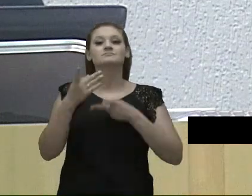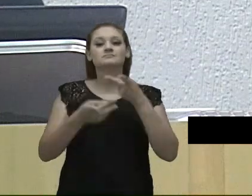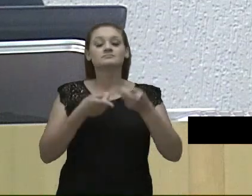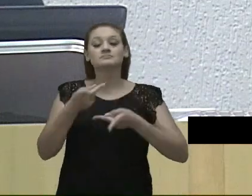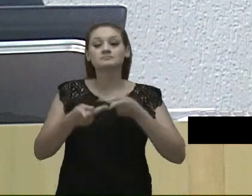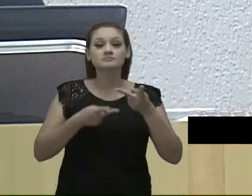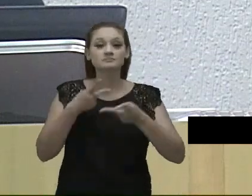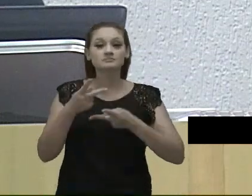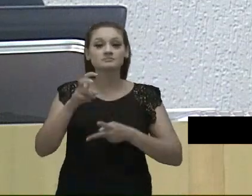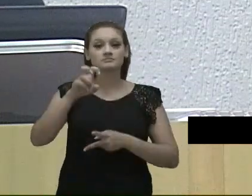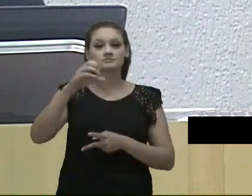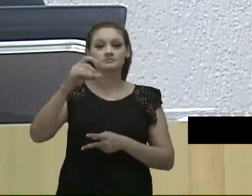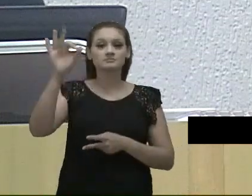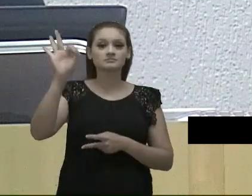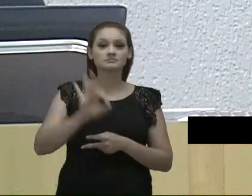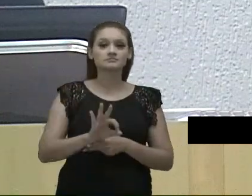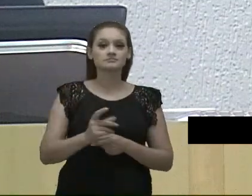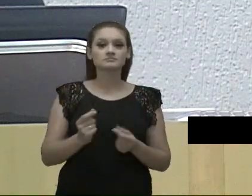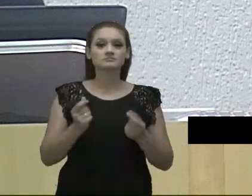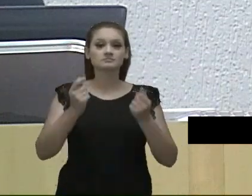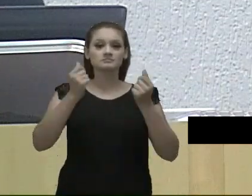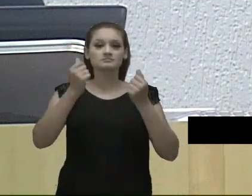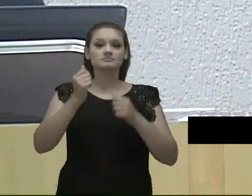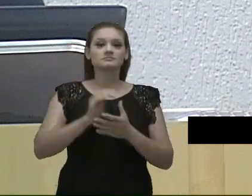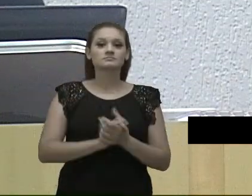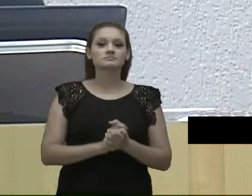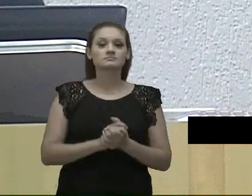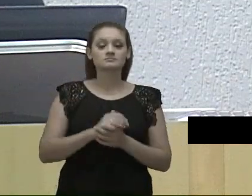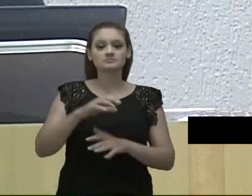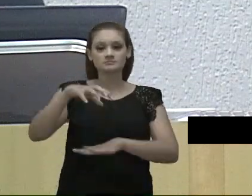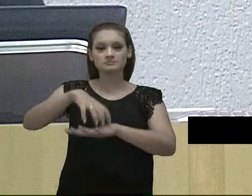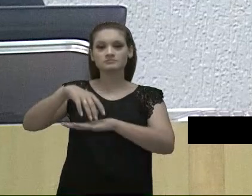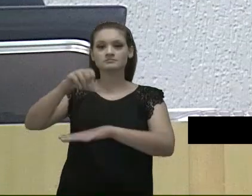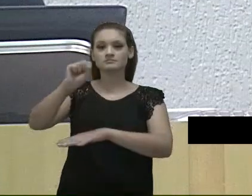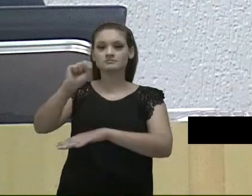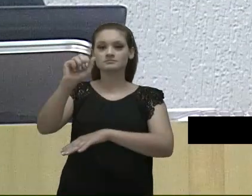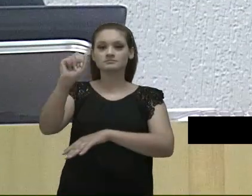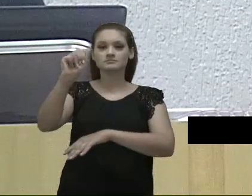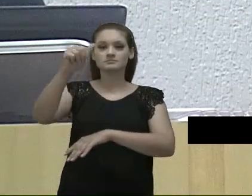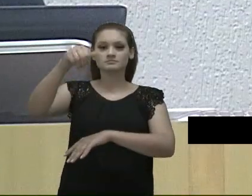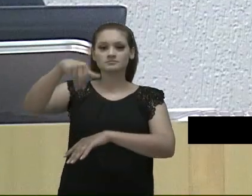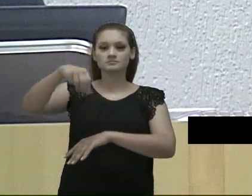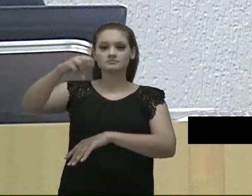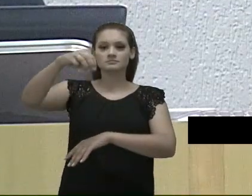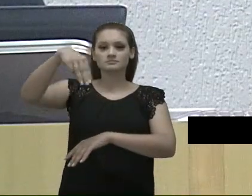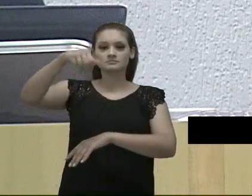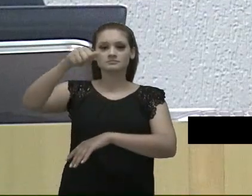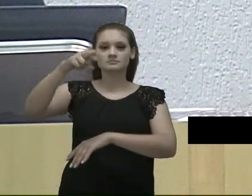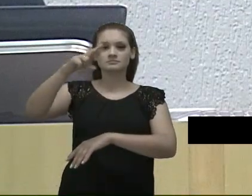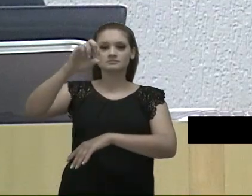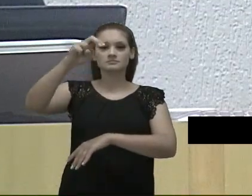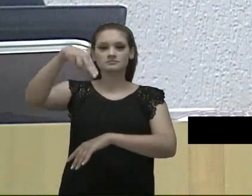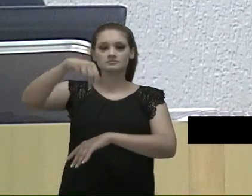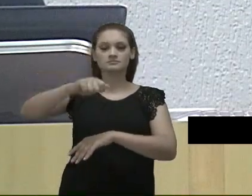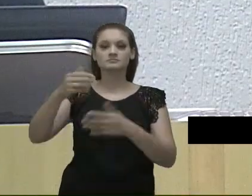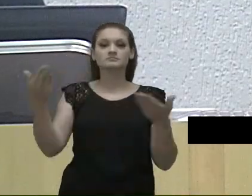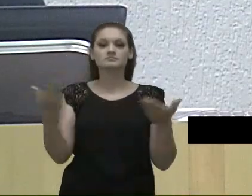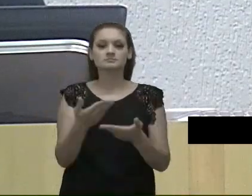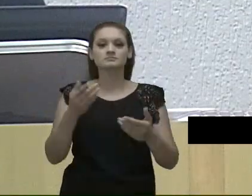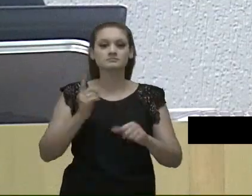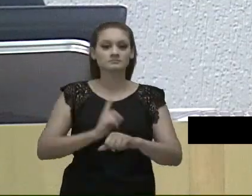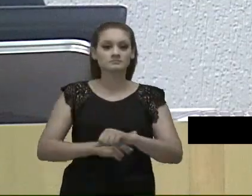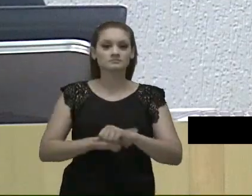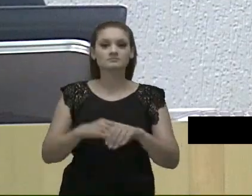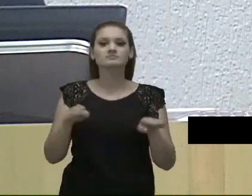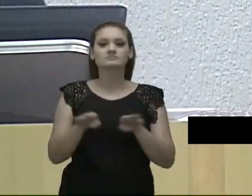mim que 50% do salário do pagamento dos médicos na UPA San Marino caiu e não tinha caído. Começou a cair agora. Nesse momento que